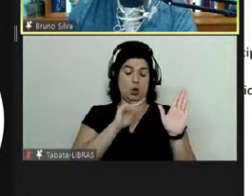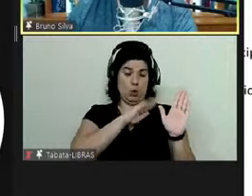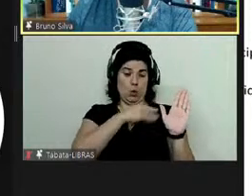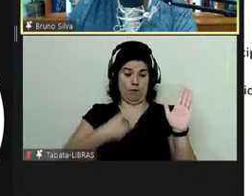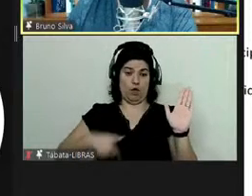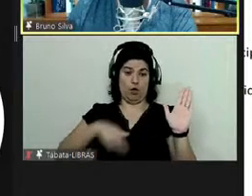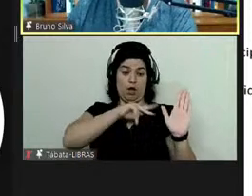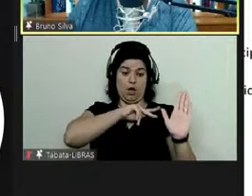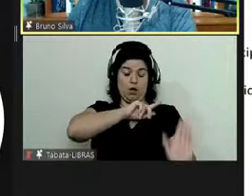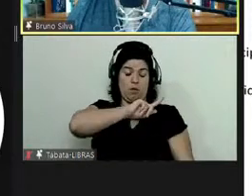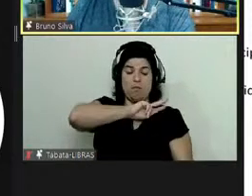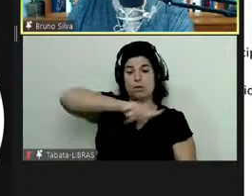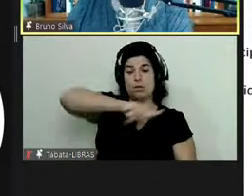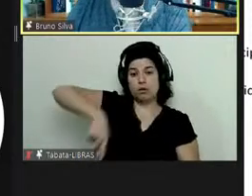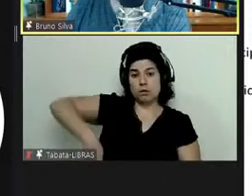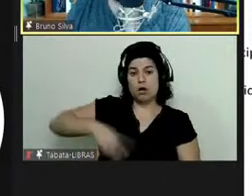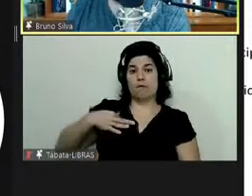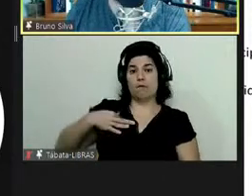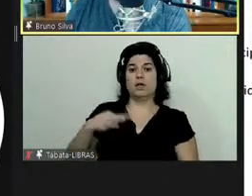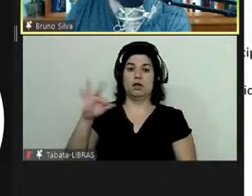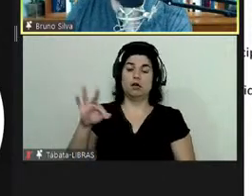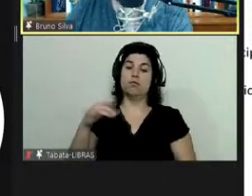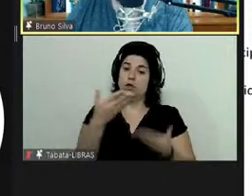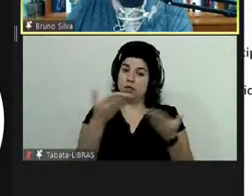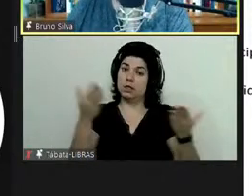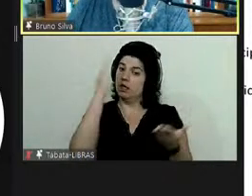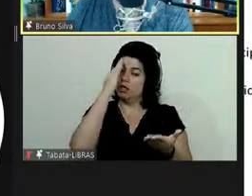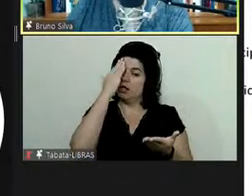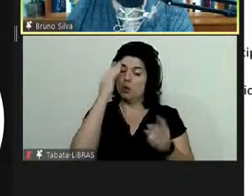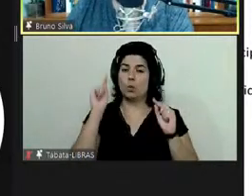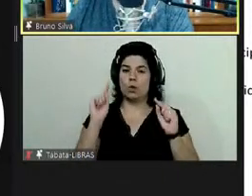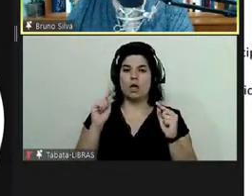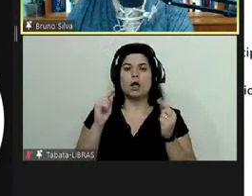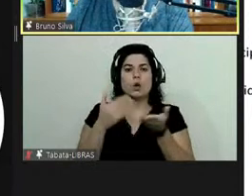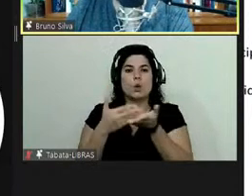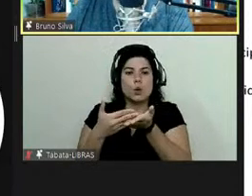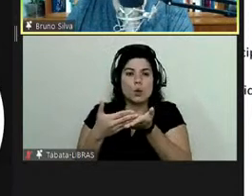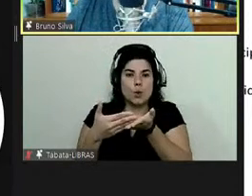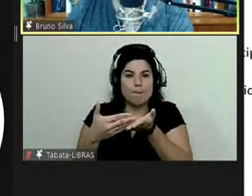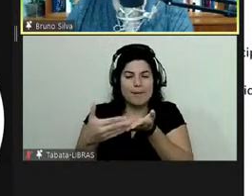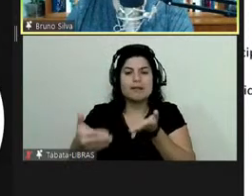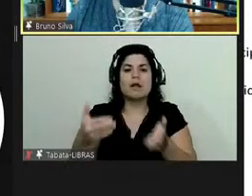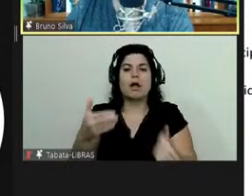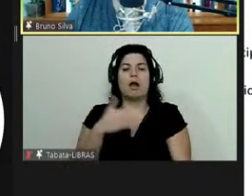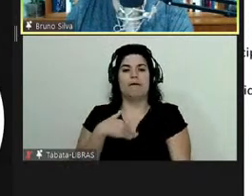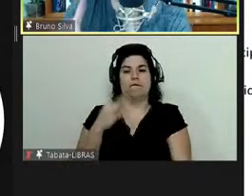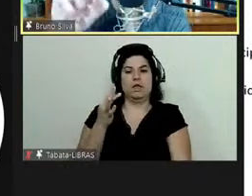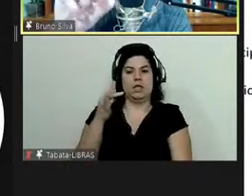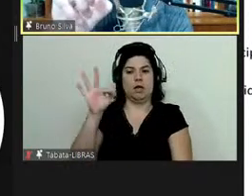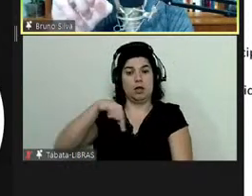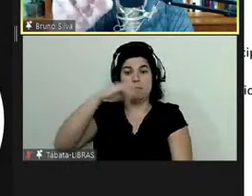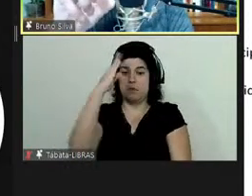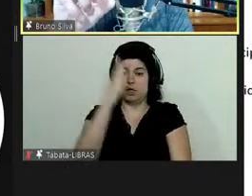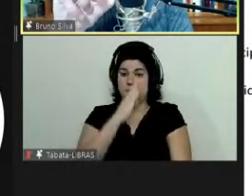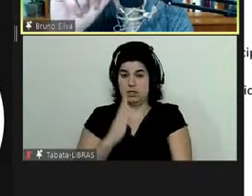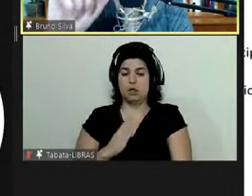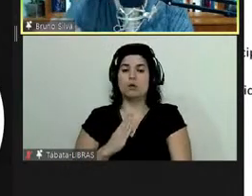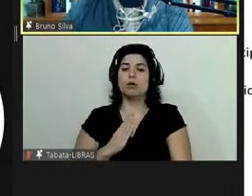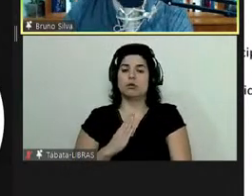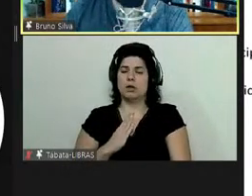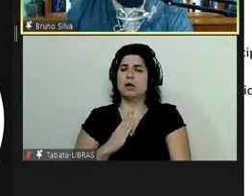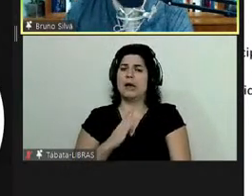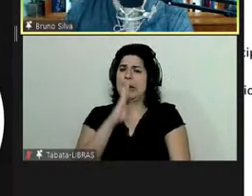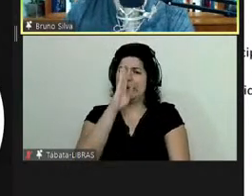o estabelecimento galera isso eu quero que vocês entendam o estabelecimento né do federalismo brasileiro primeira